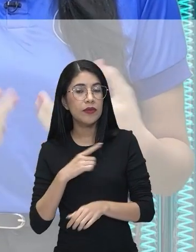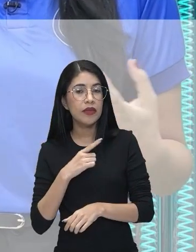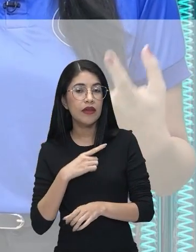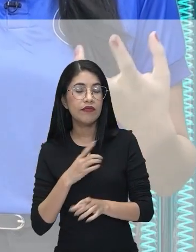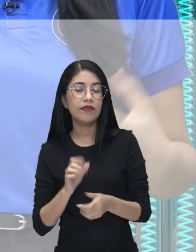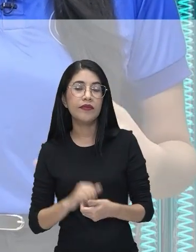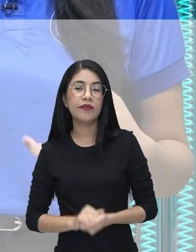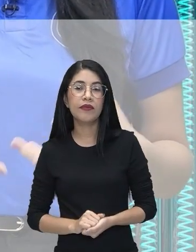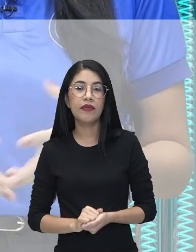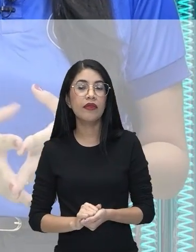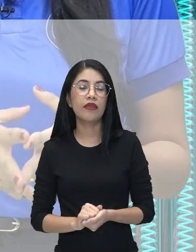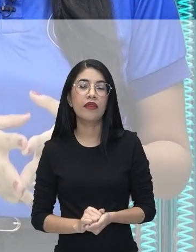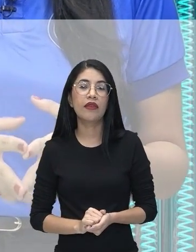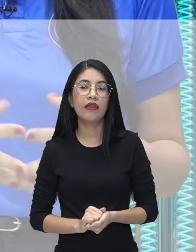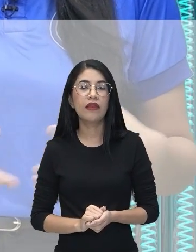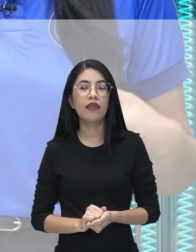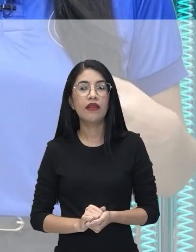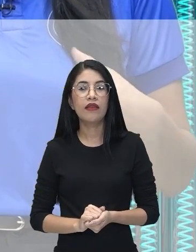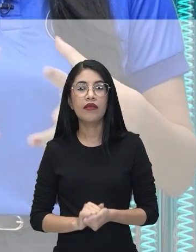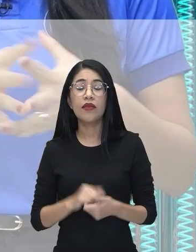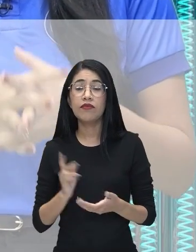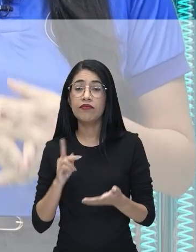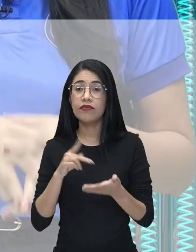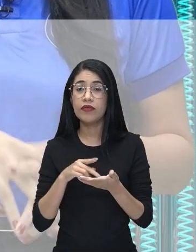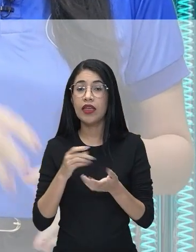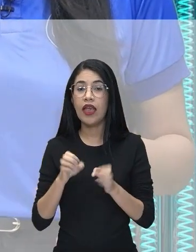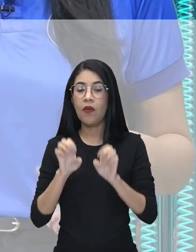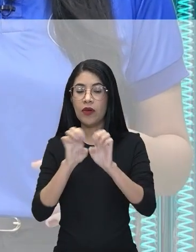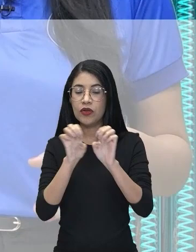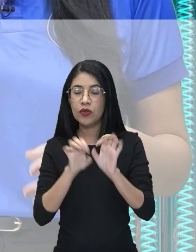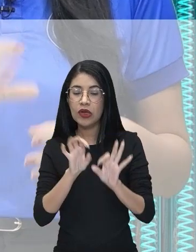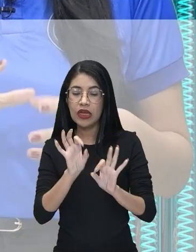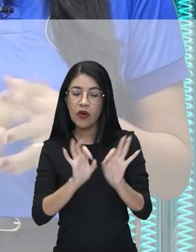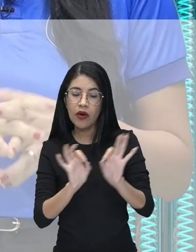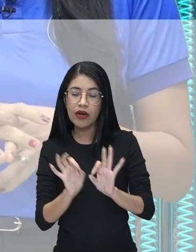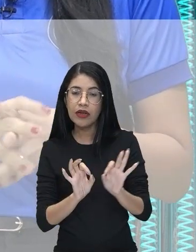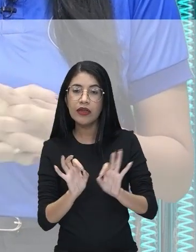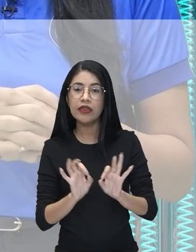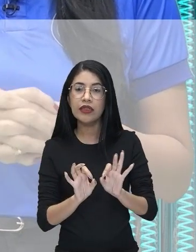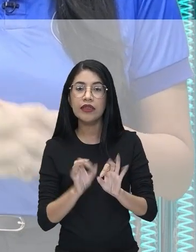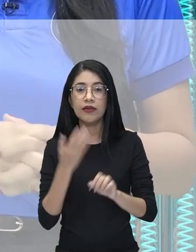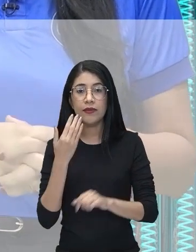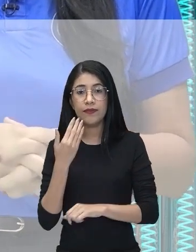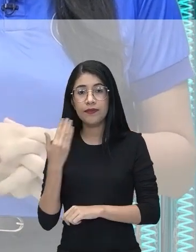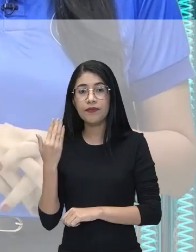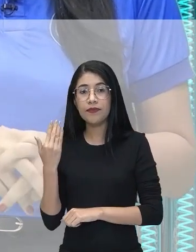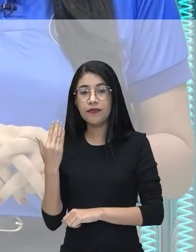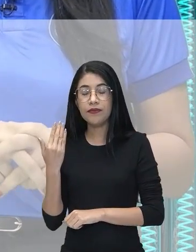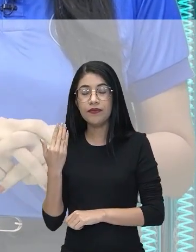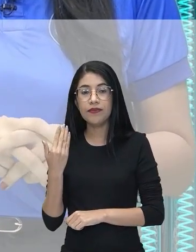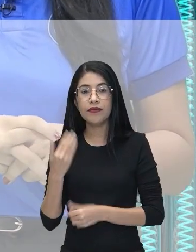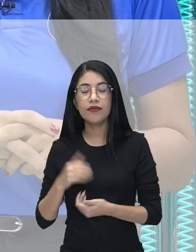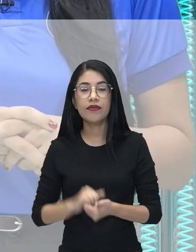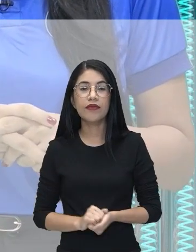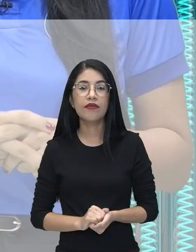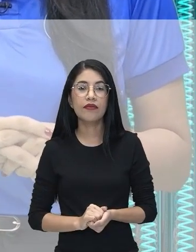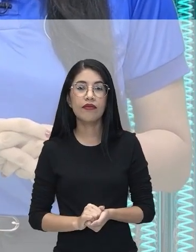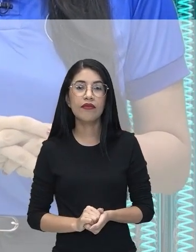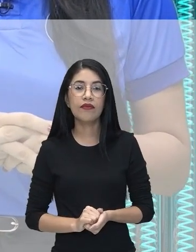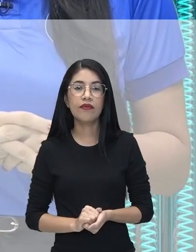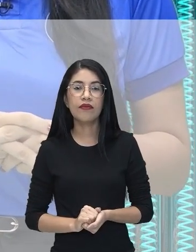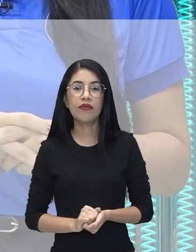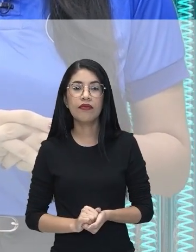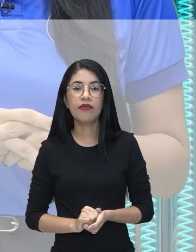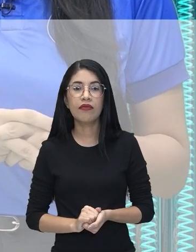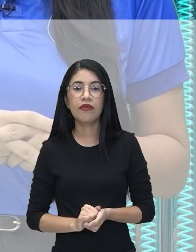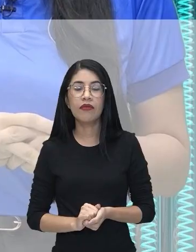é isso que funciona realmente como um quebra-cabeça, e nós vamos colocar aqui para vocês darem uma olhada, olha só.